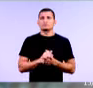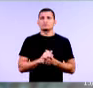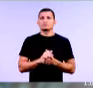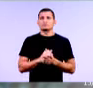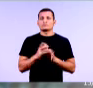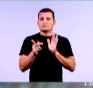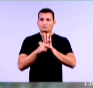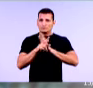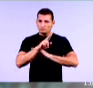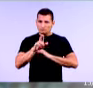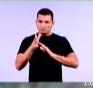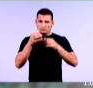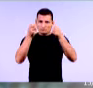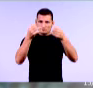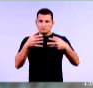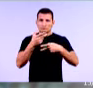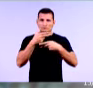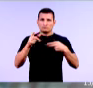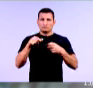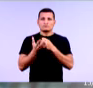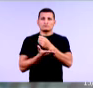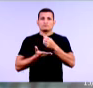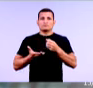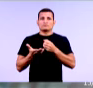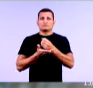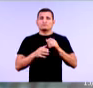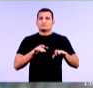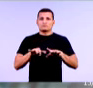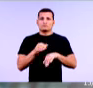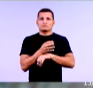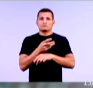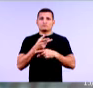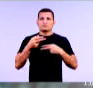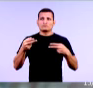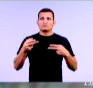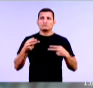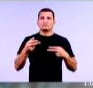o objeto é a base da programação orientada a objetos.